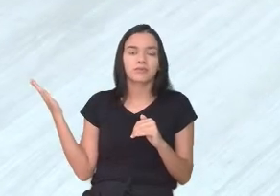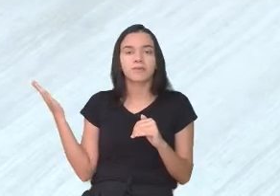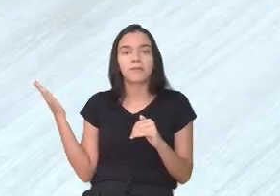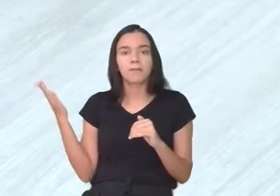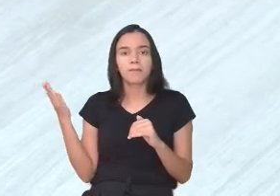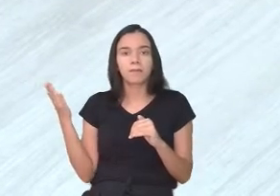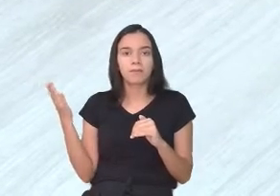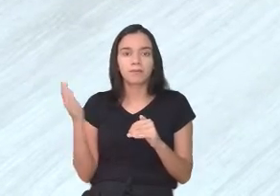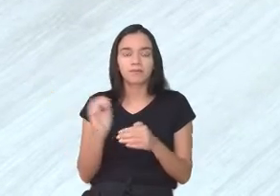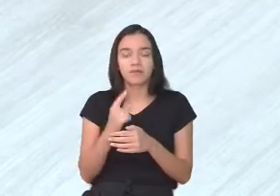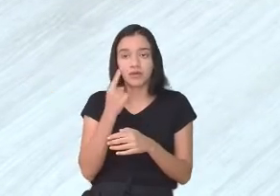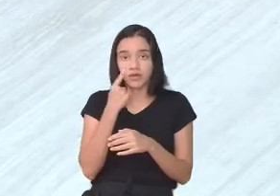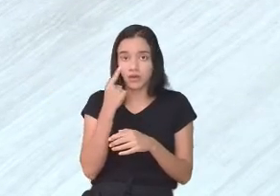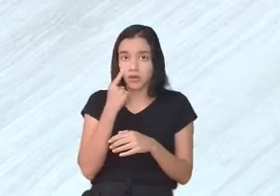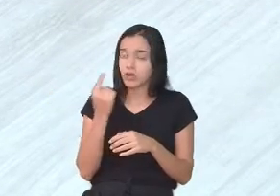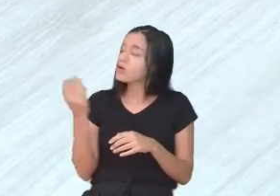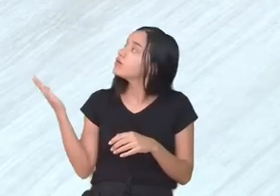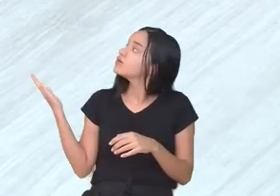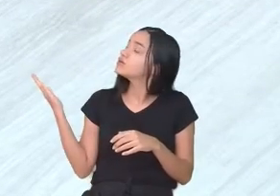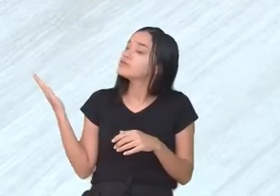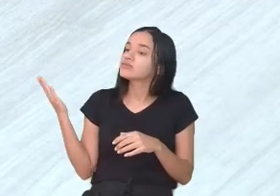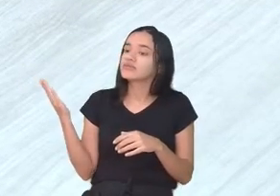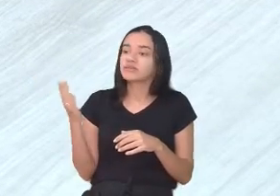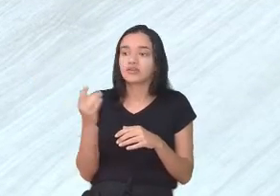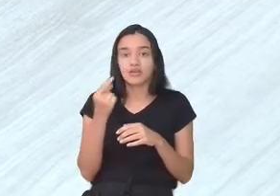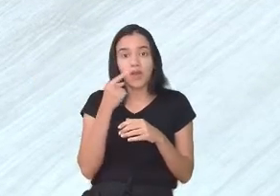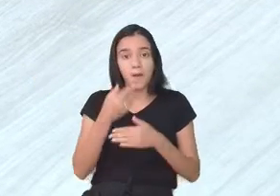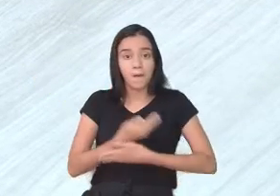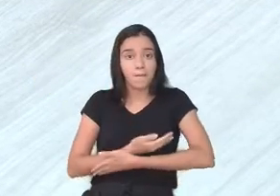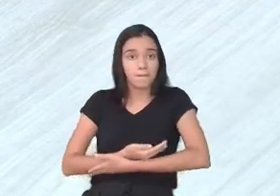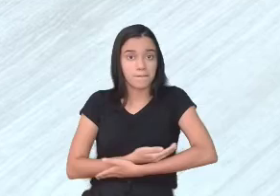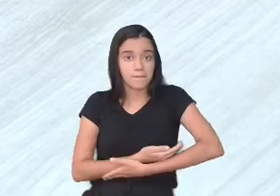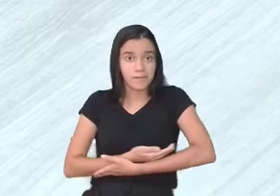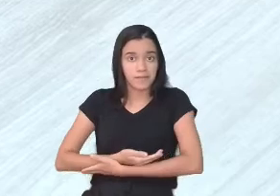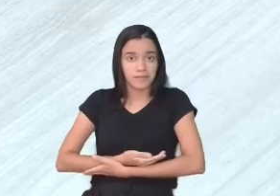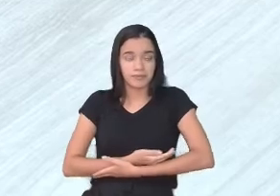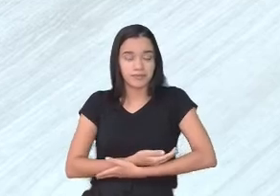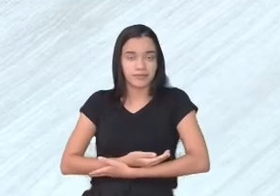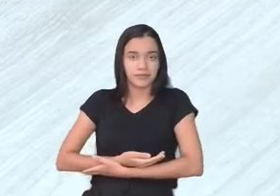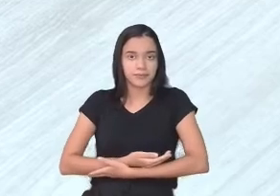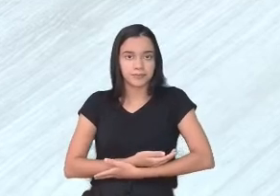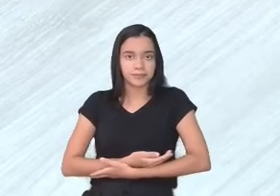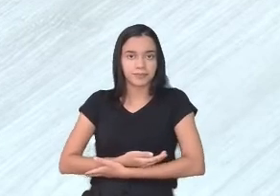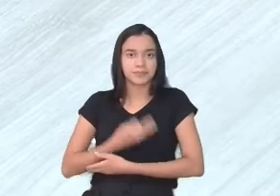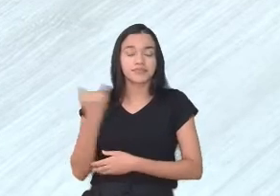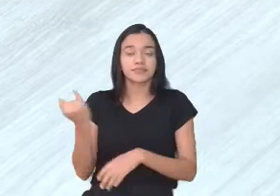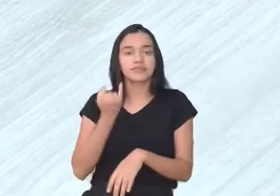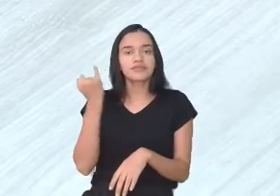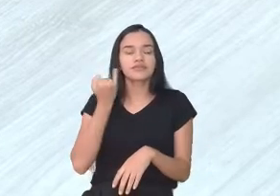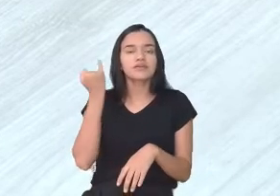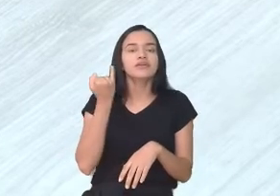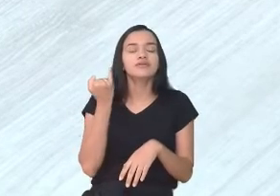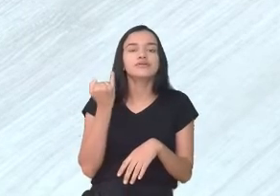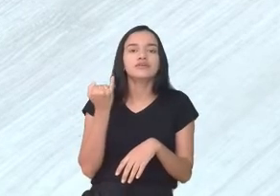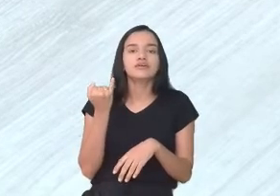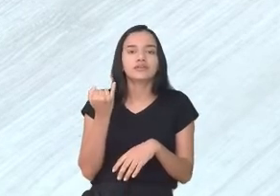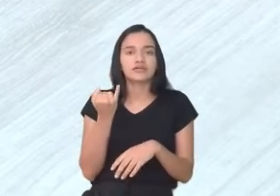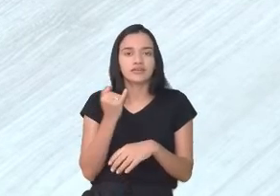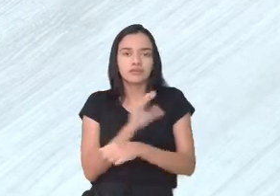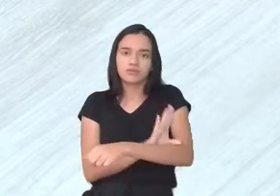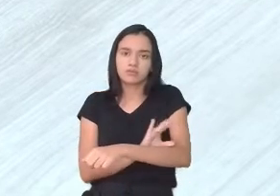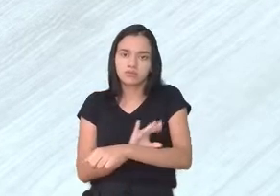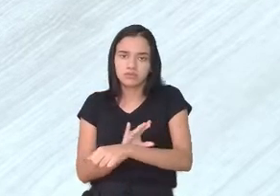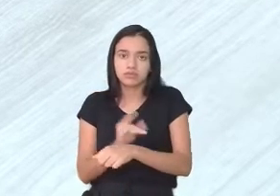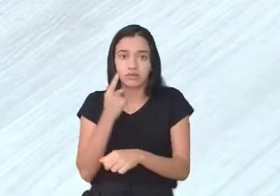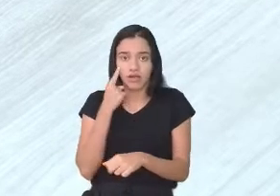Está aqui, olha, o útero aqui e o bebezinho aqui encaixado aqui. Então, é importante essas paredes musculares